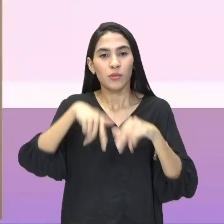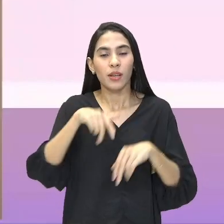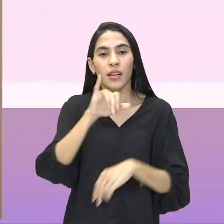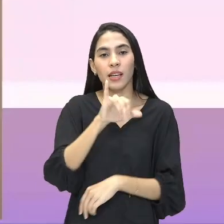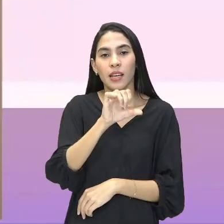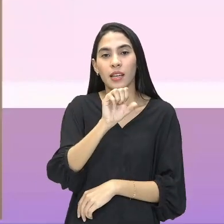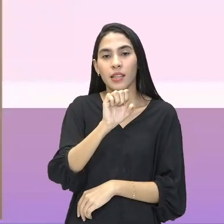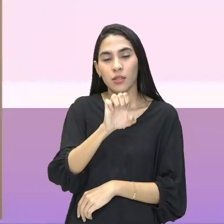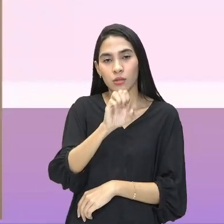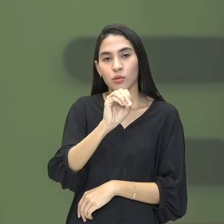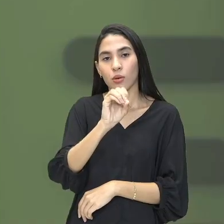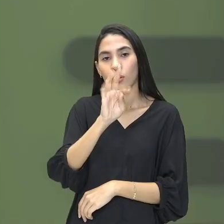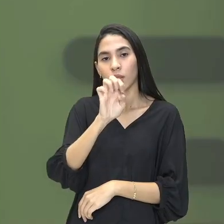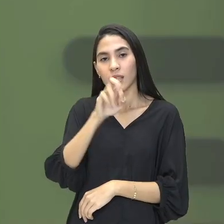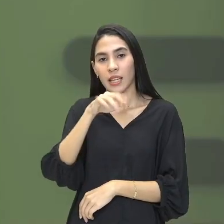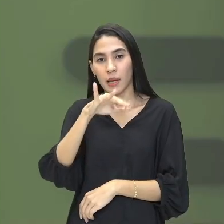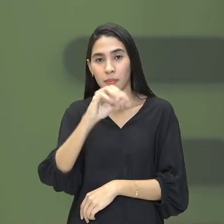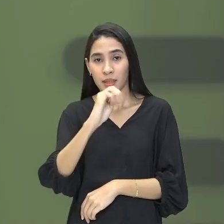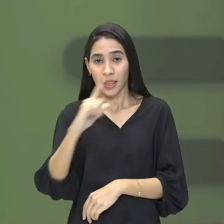exotérmica, ok?